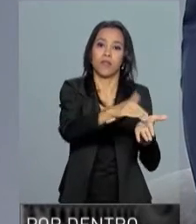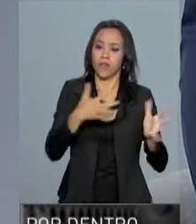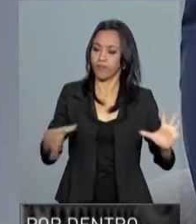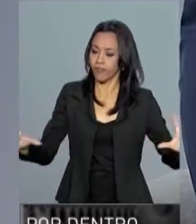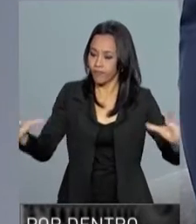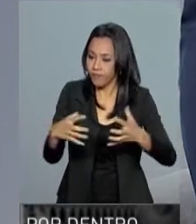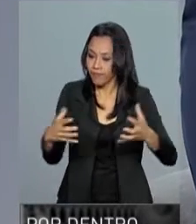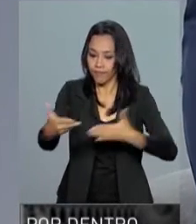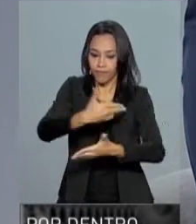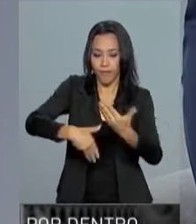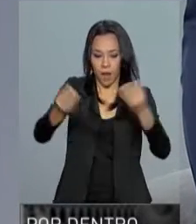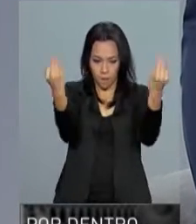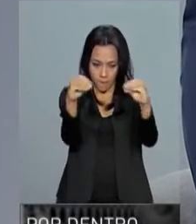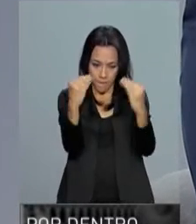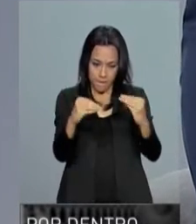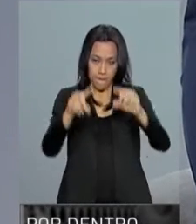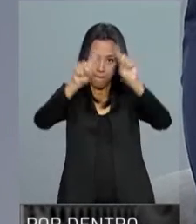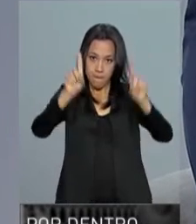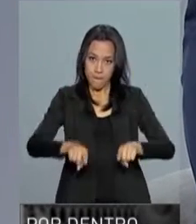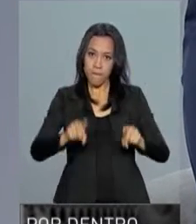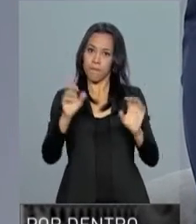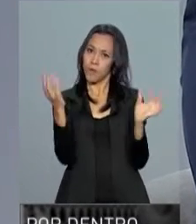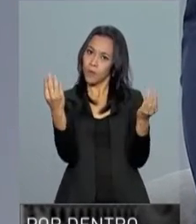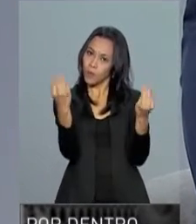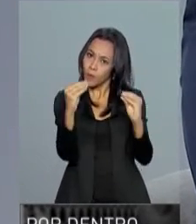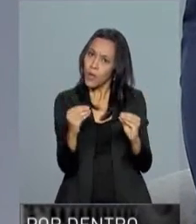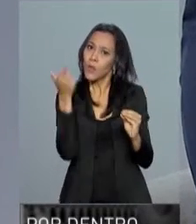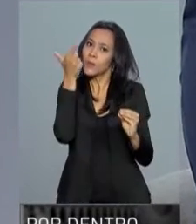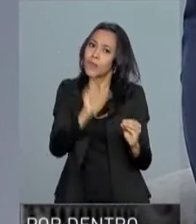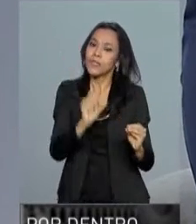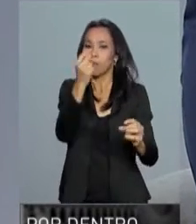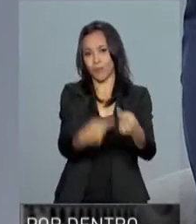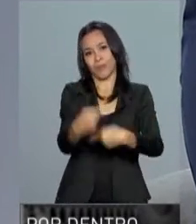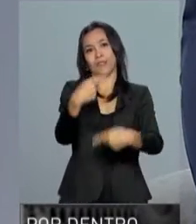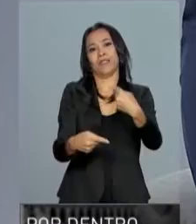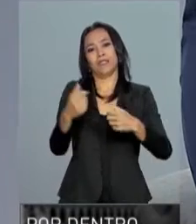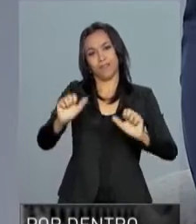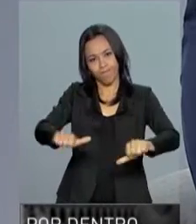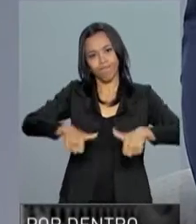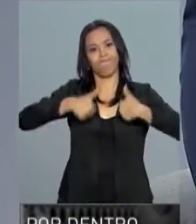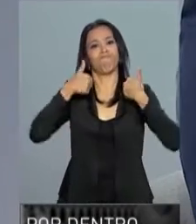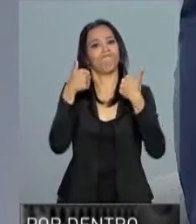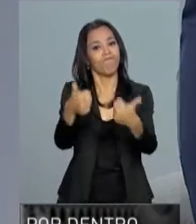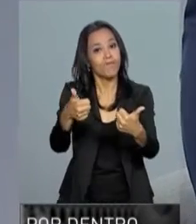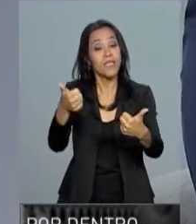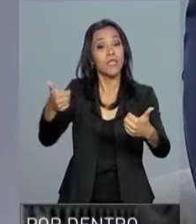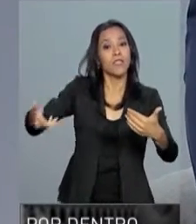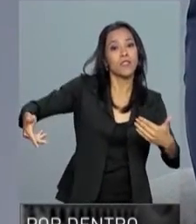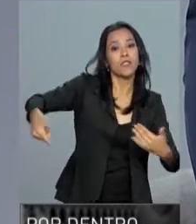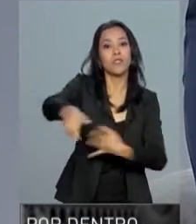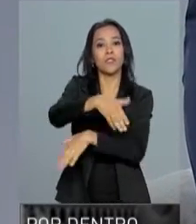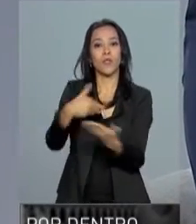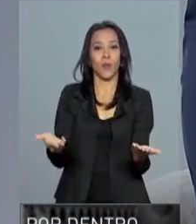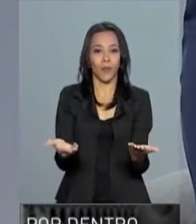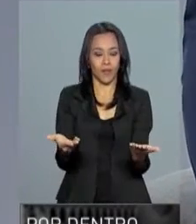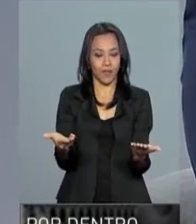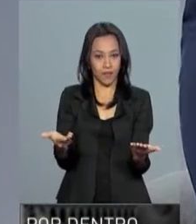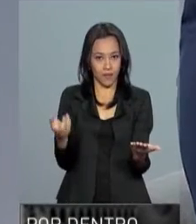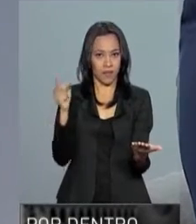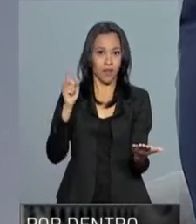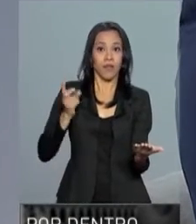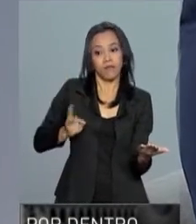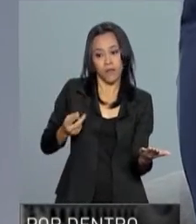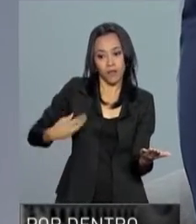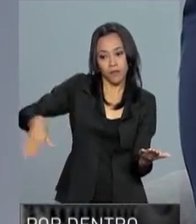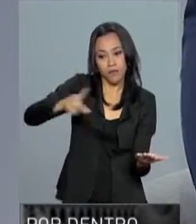cada vez mais afim e na sua totalidade e também através dessa troca nessa transição de